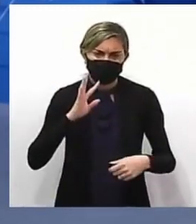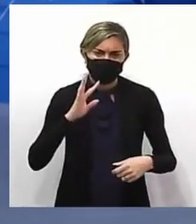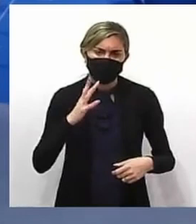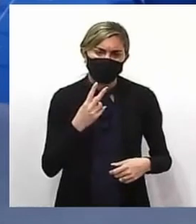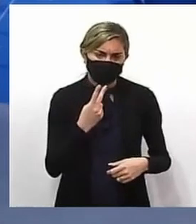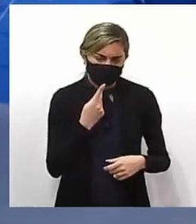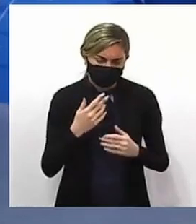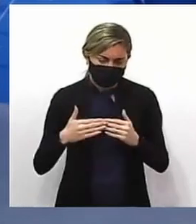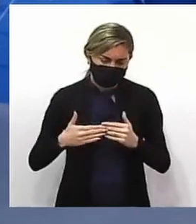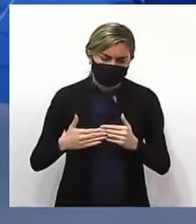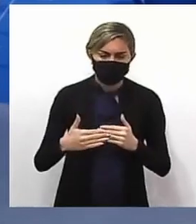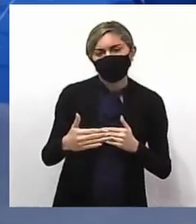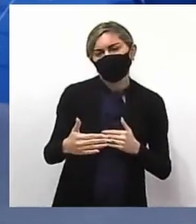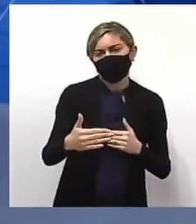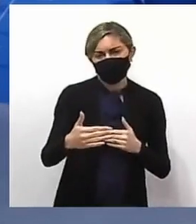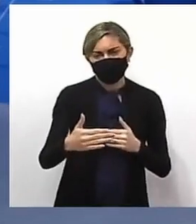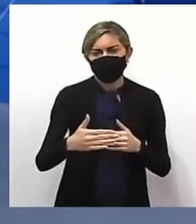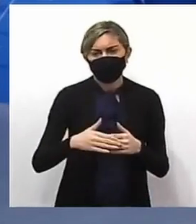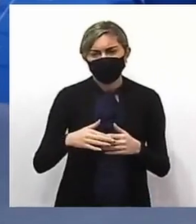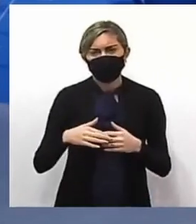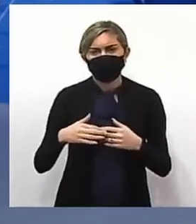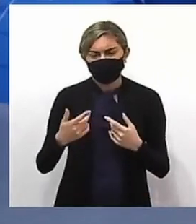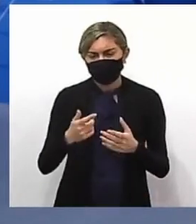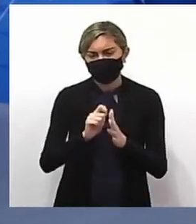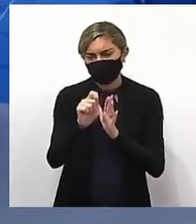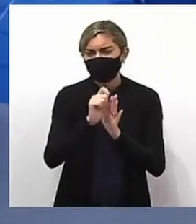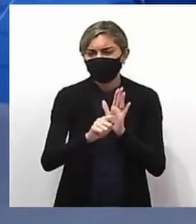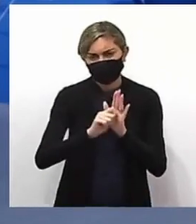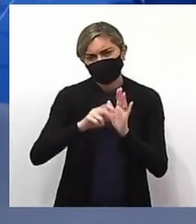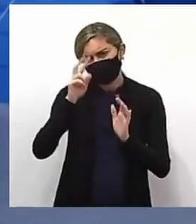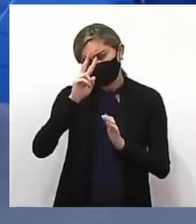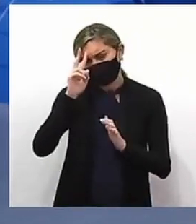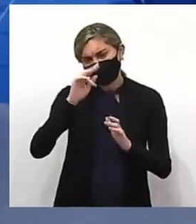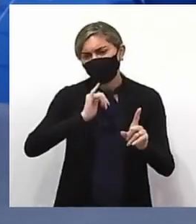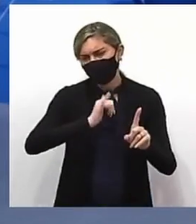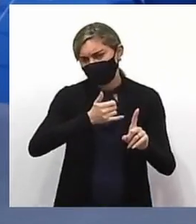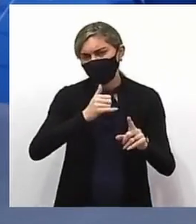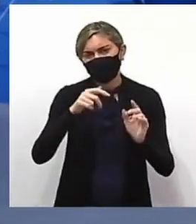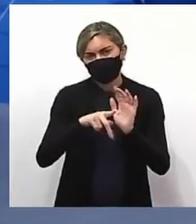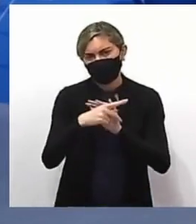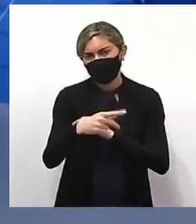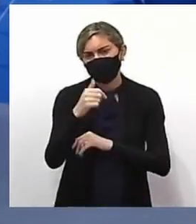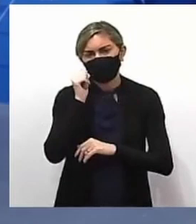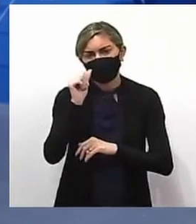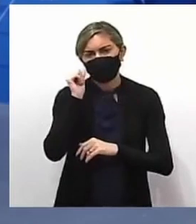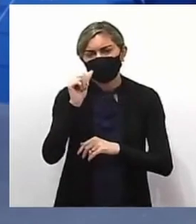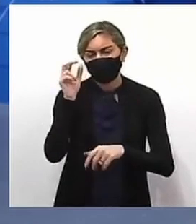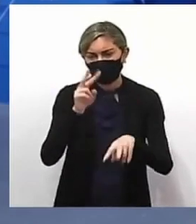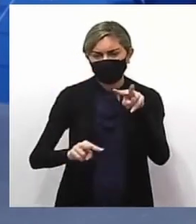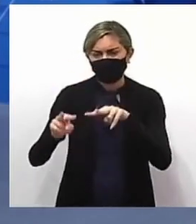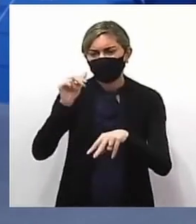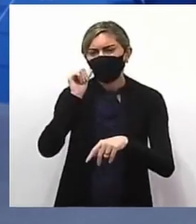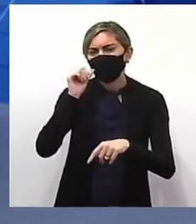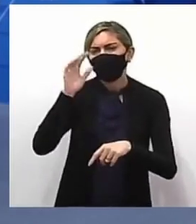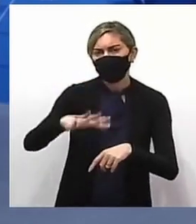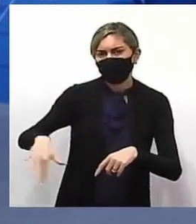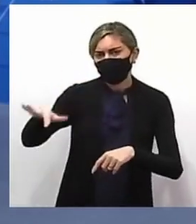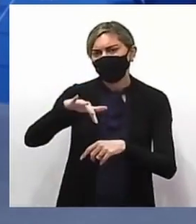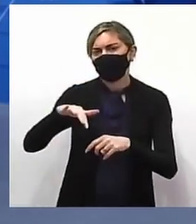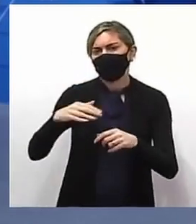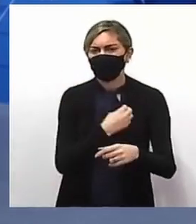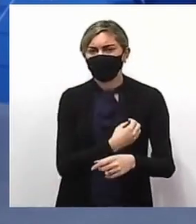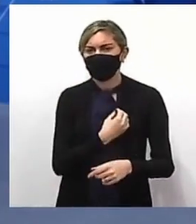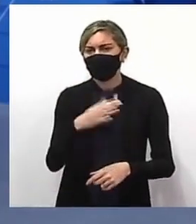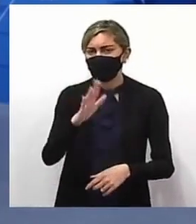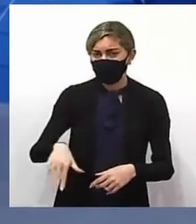contexto a partir das histórias contadas por essas próprias mulheres, né? A partir do olhar das mulheres que estão ali na Ilha de Deus. Então eu